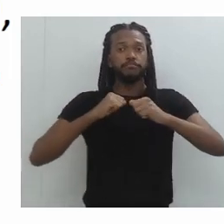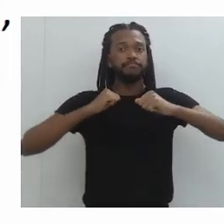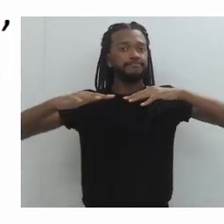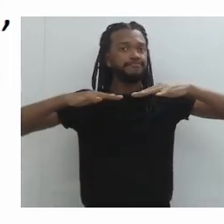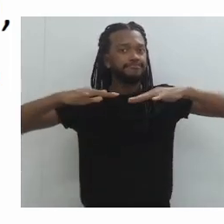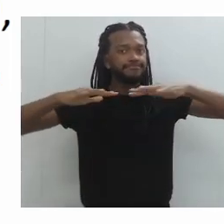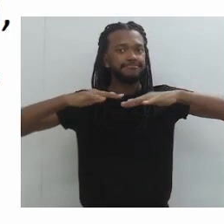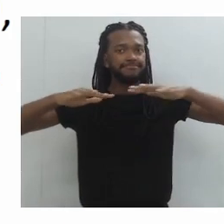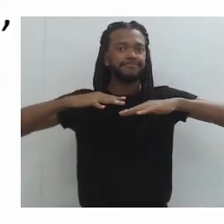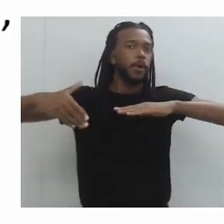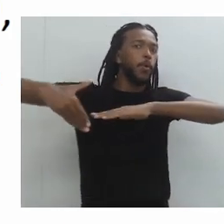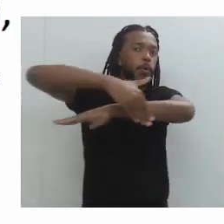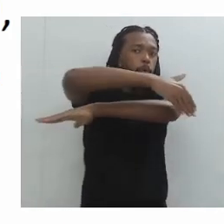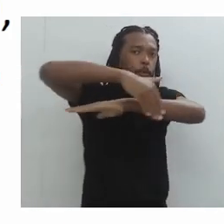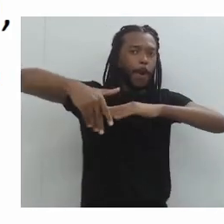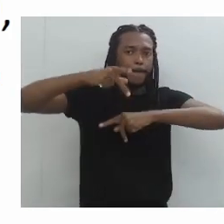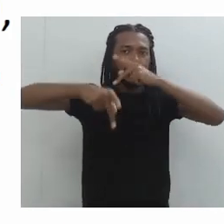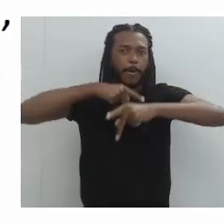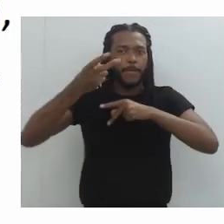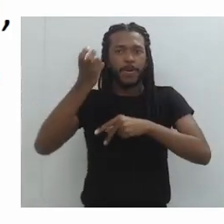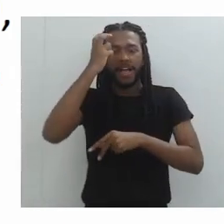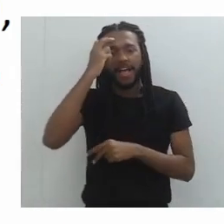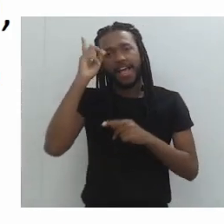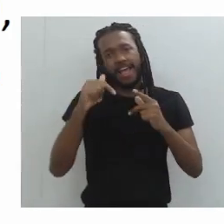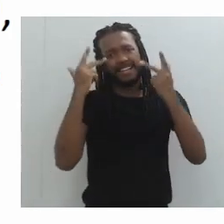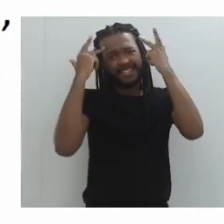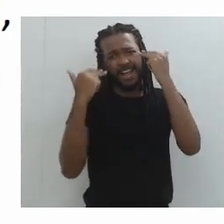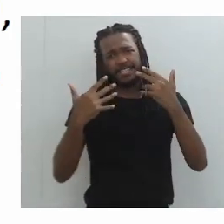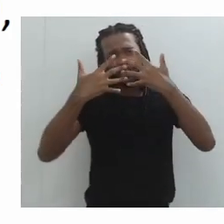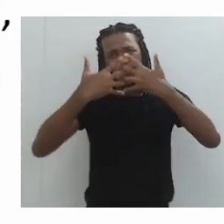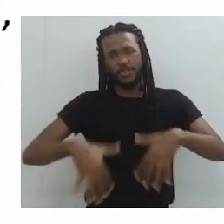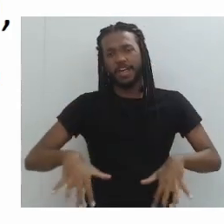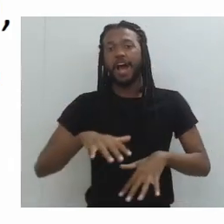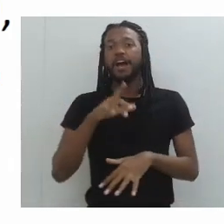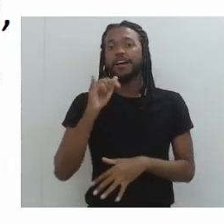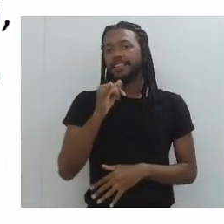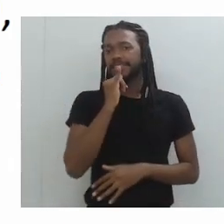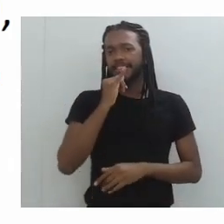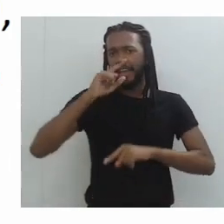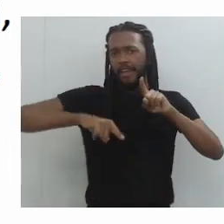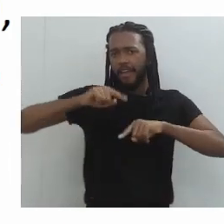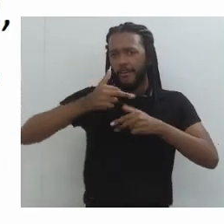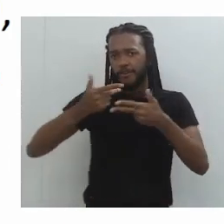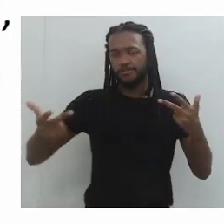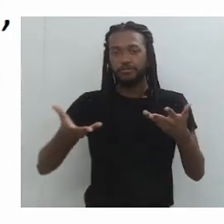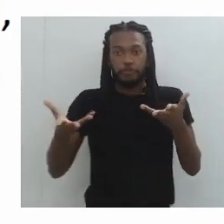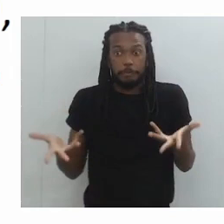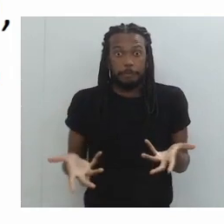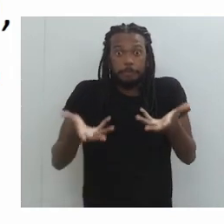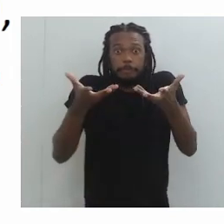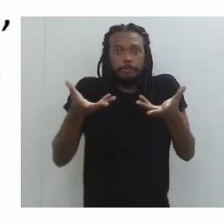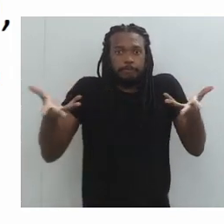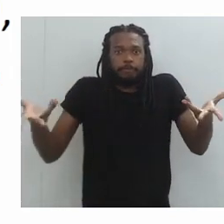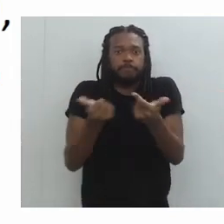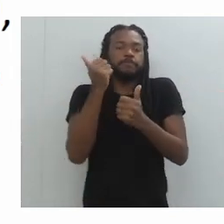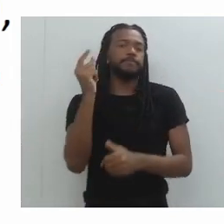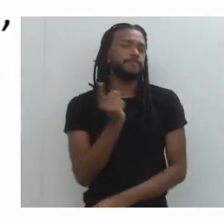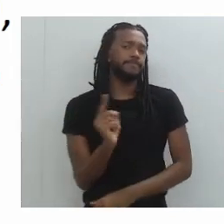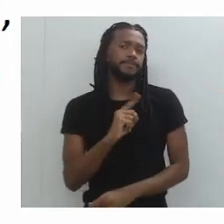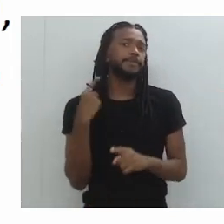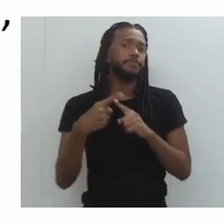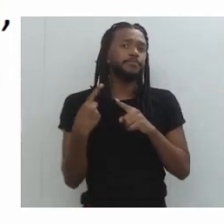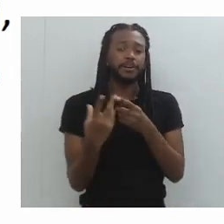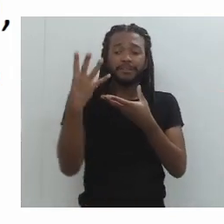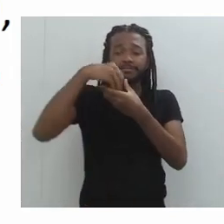como jogos de rua tradicional, que não existe recursos materiais mais sofisticados, pois sua